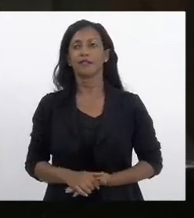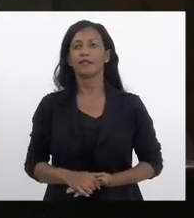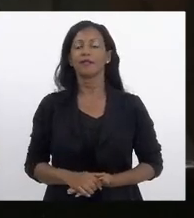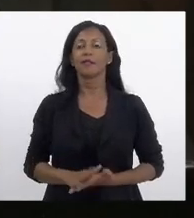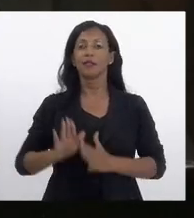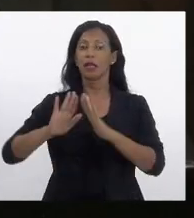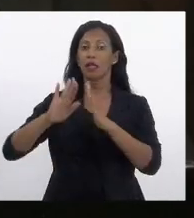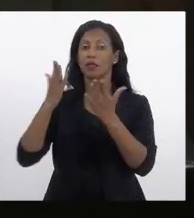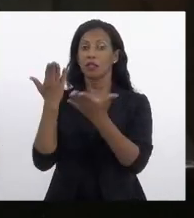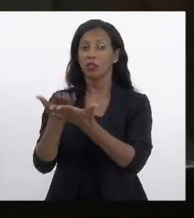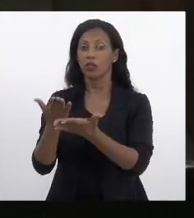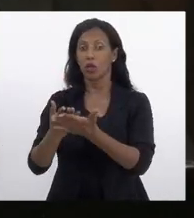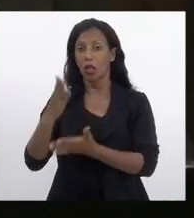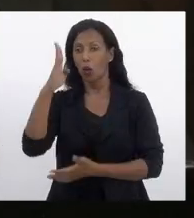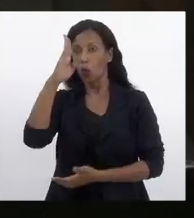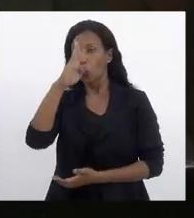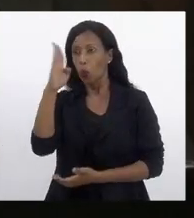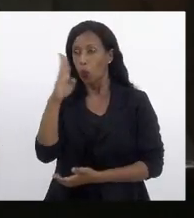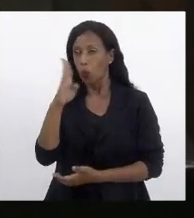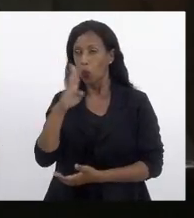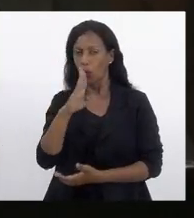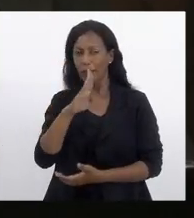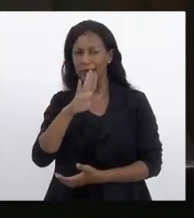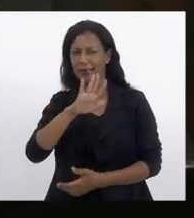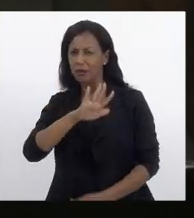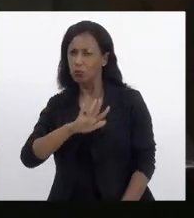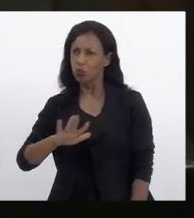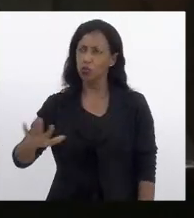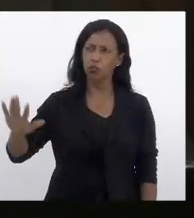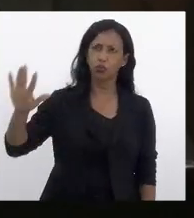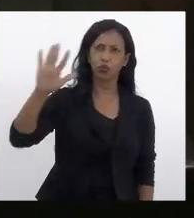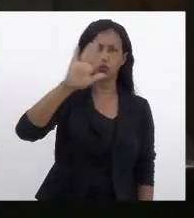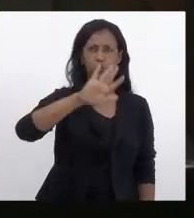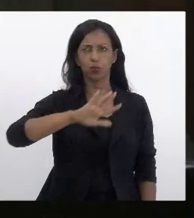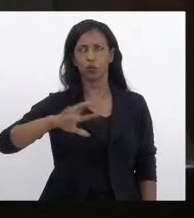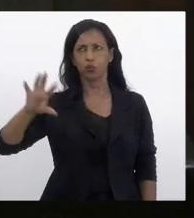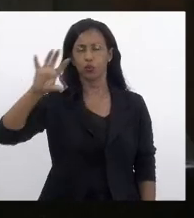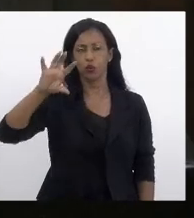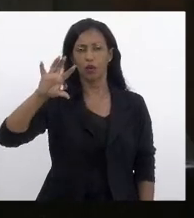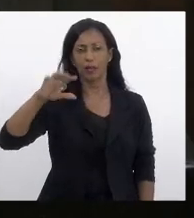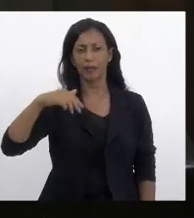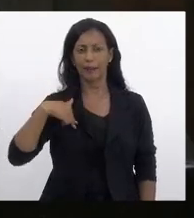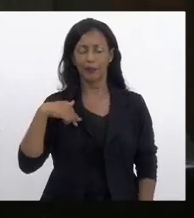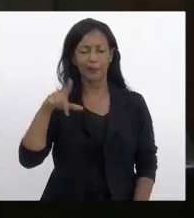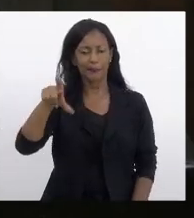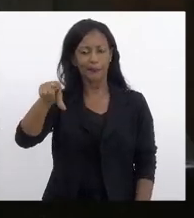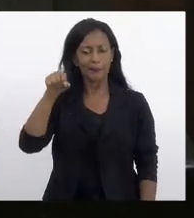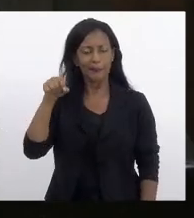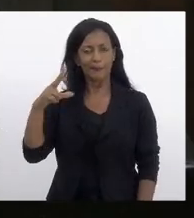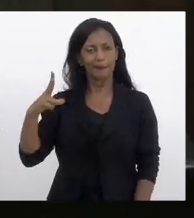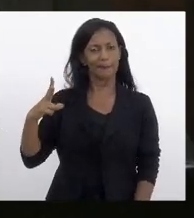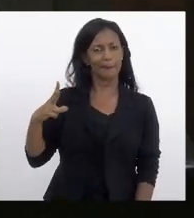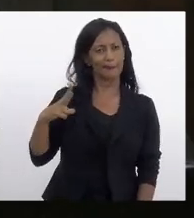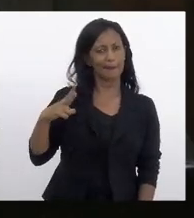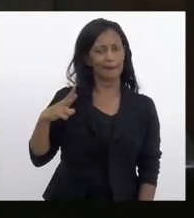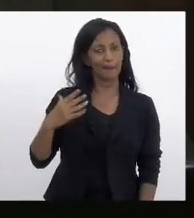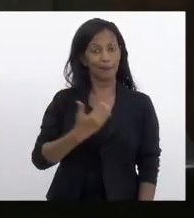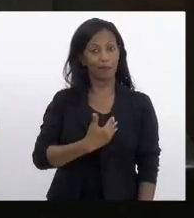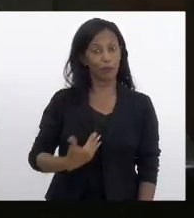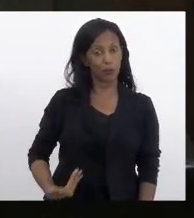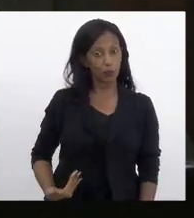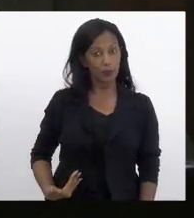nas escolas brasileiras, de modo geral, e eu quero ressaltar em particular, nas escolas